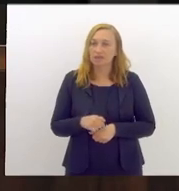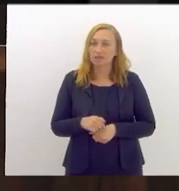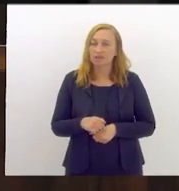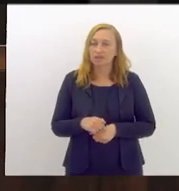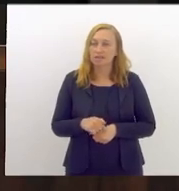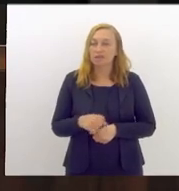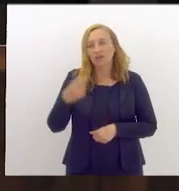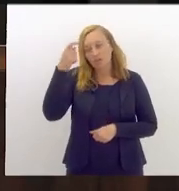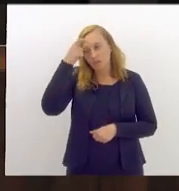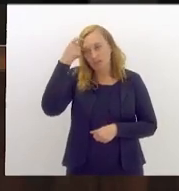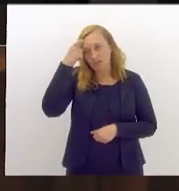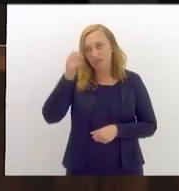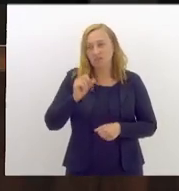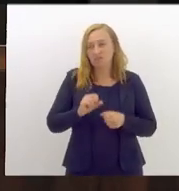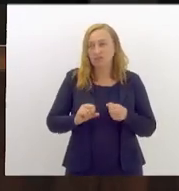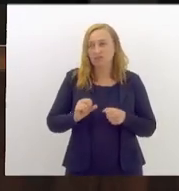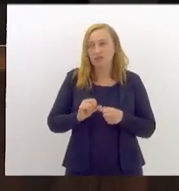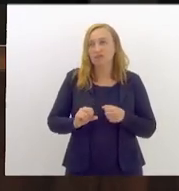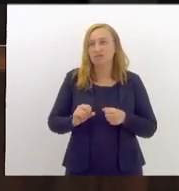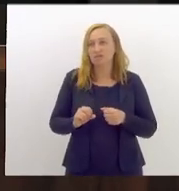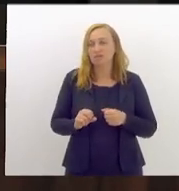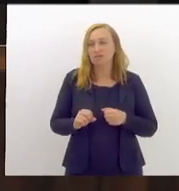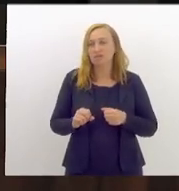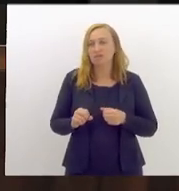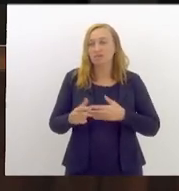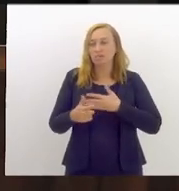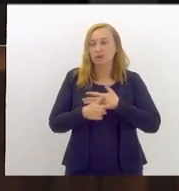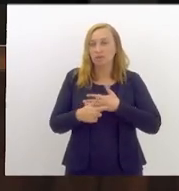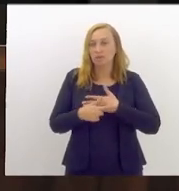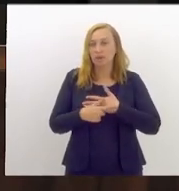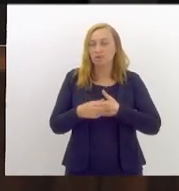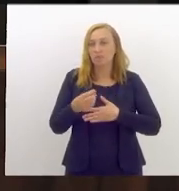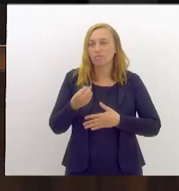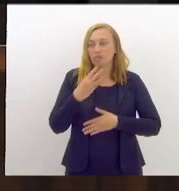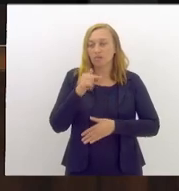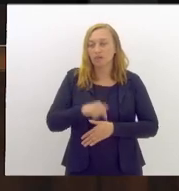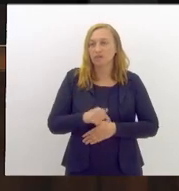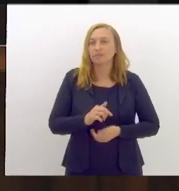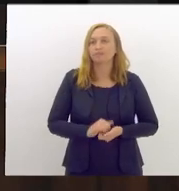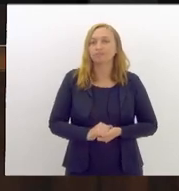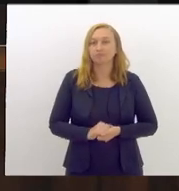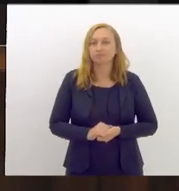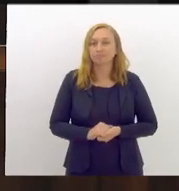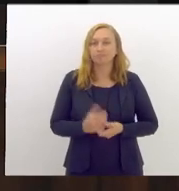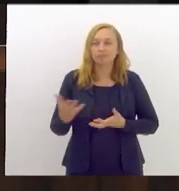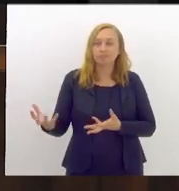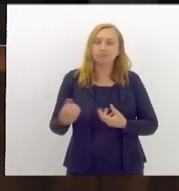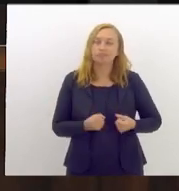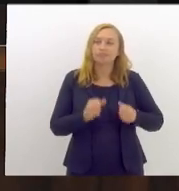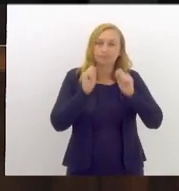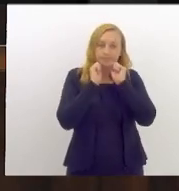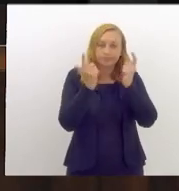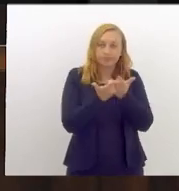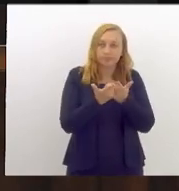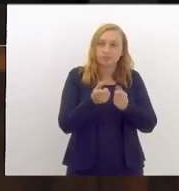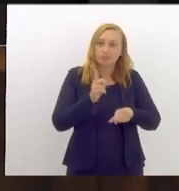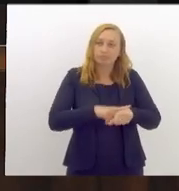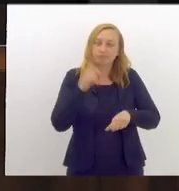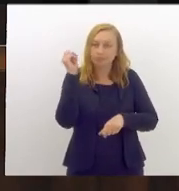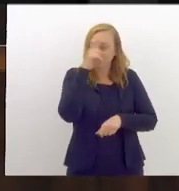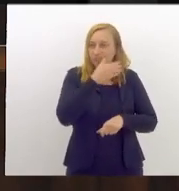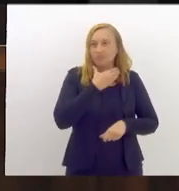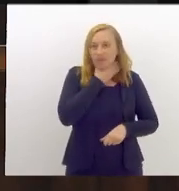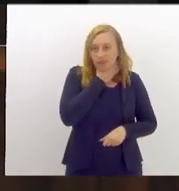eu tenho a consciência que eu fiz uma travessia né de ter recebido uma assembleia no momento de uma crise